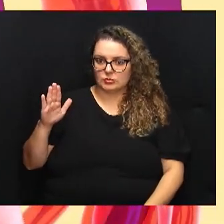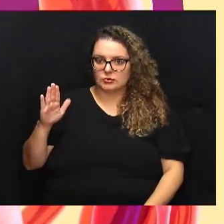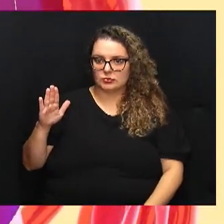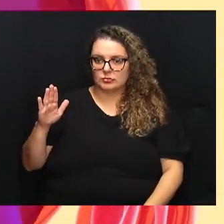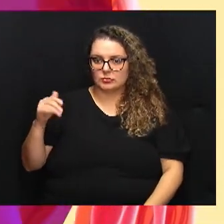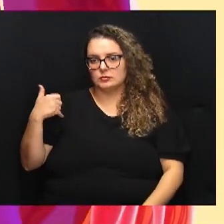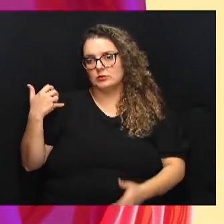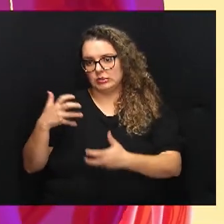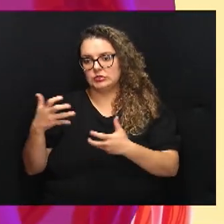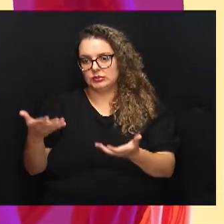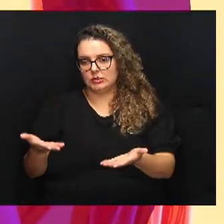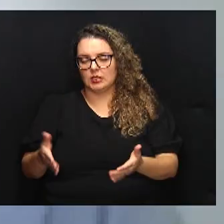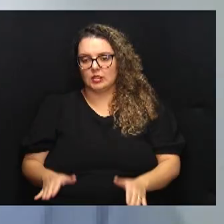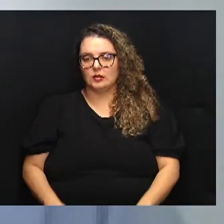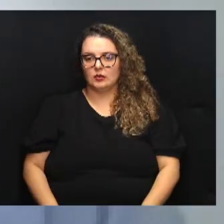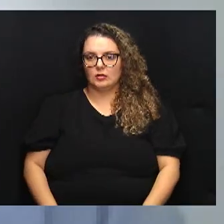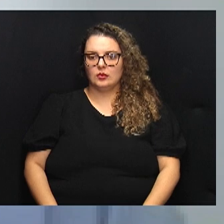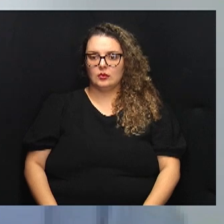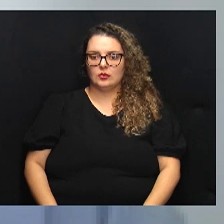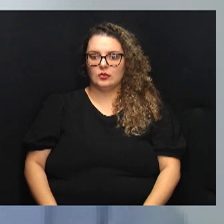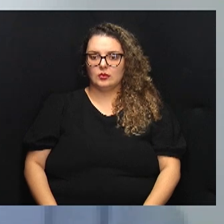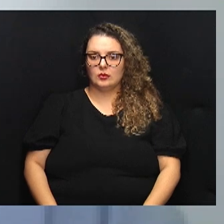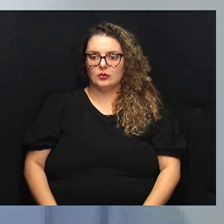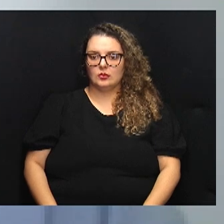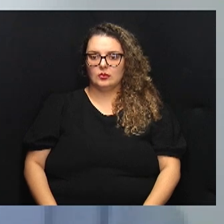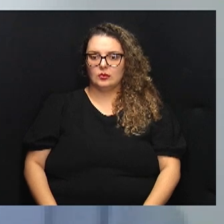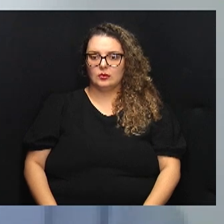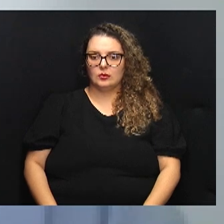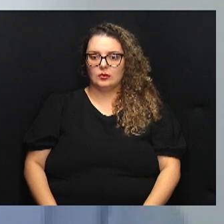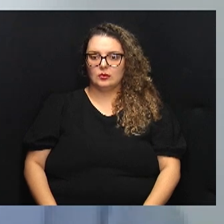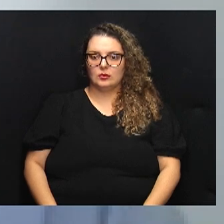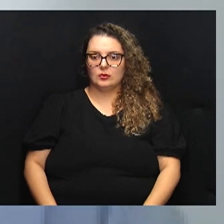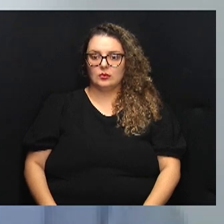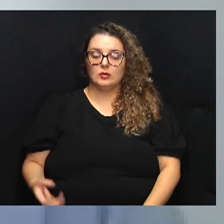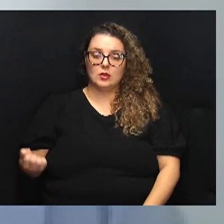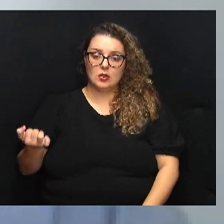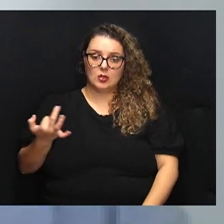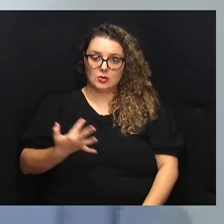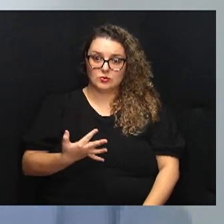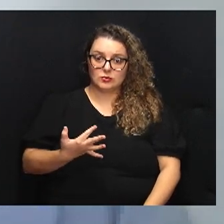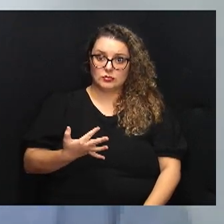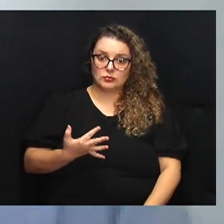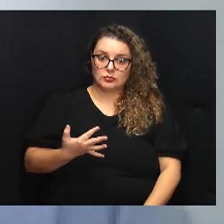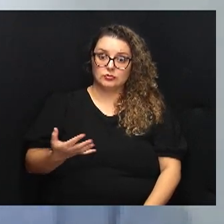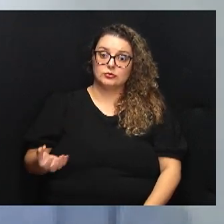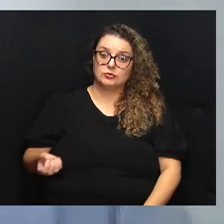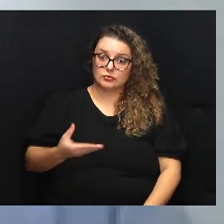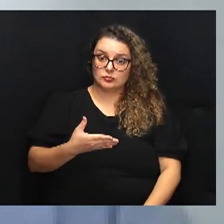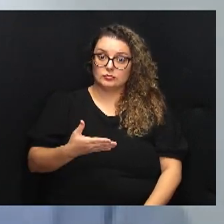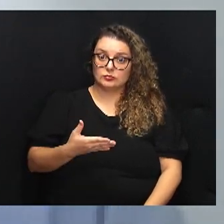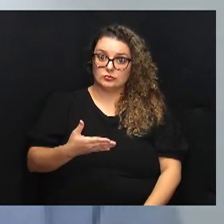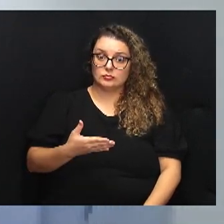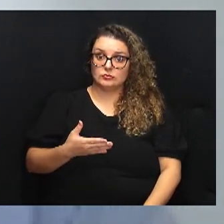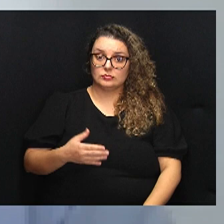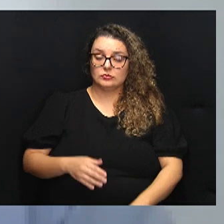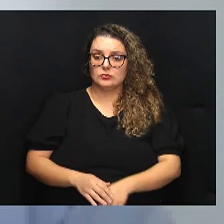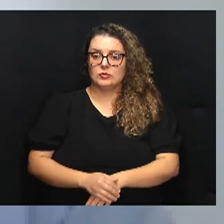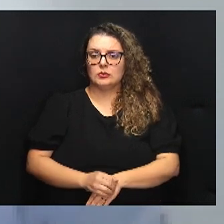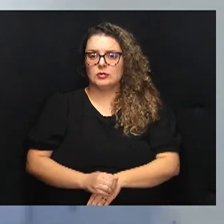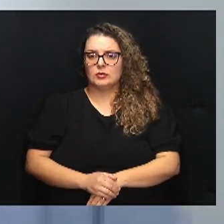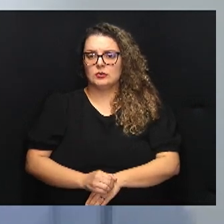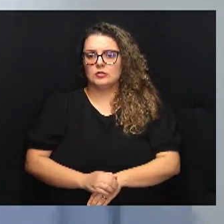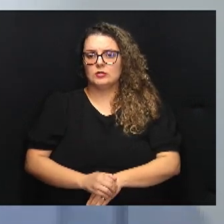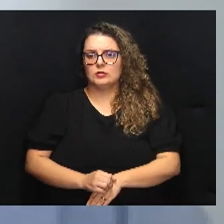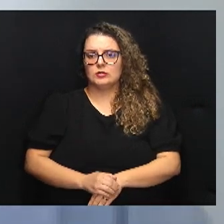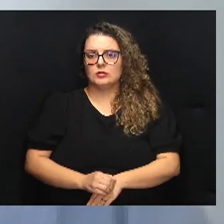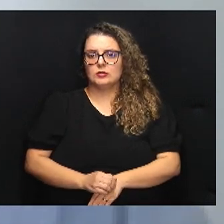velhos, mais idosos, a quantidade de casos novos meio que estabilizou. A gente está mantendo o mesmo número